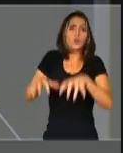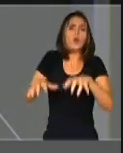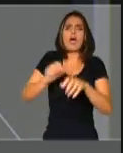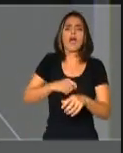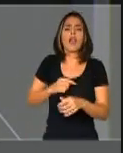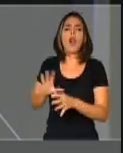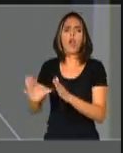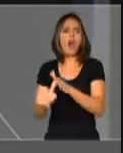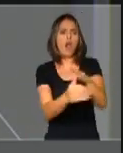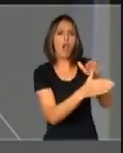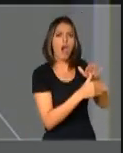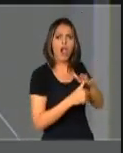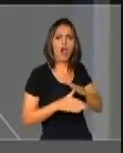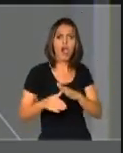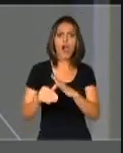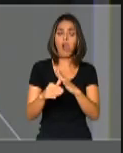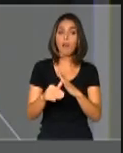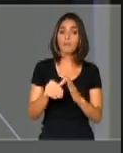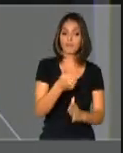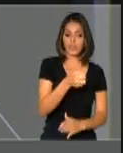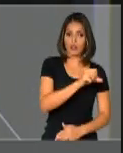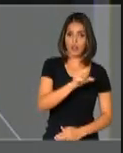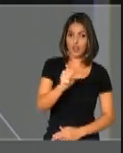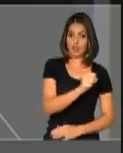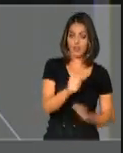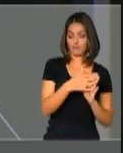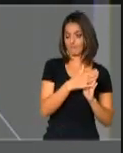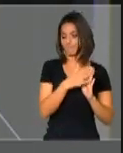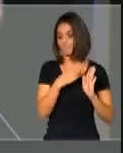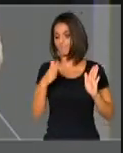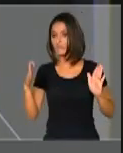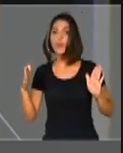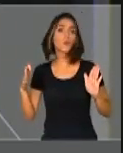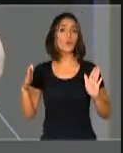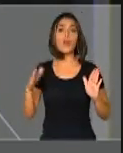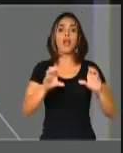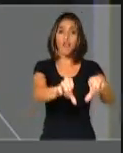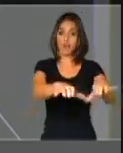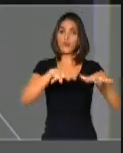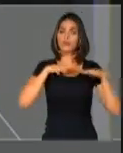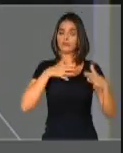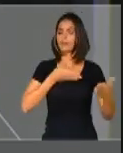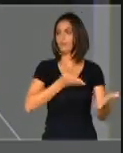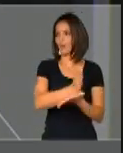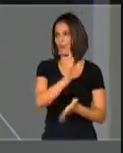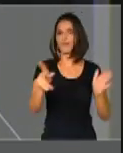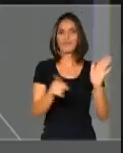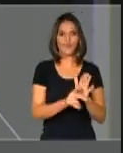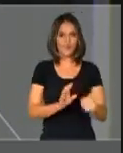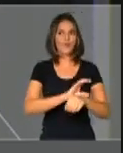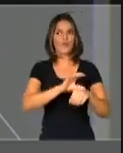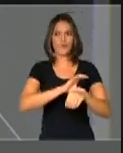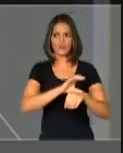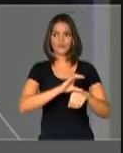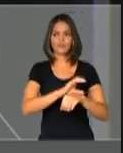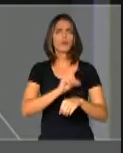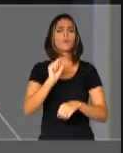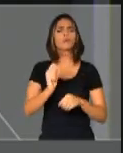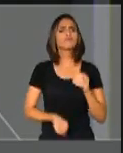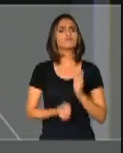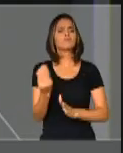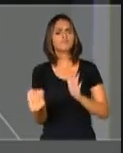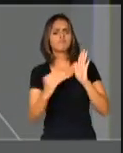era saqueado. E de 1988 para cá, depois que esta casa aprovou a nossa Constituição,